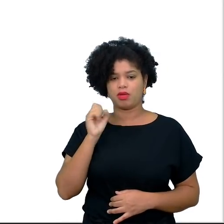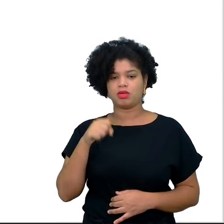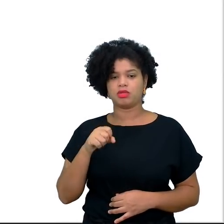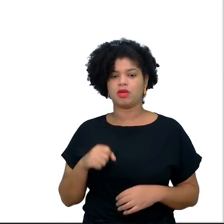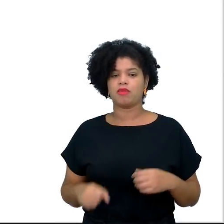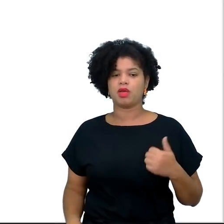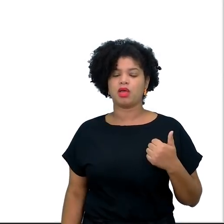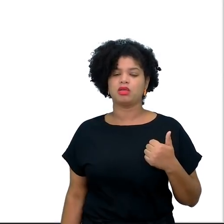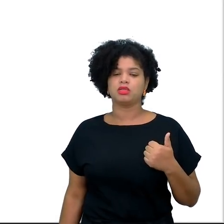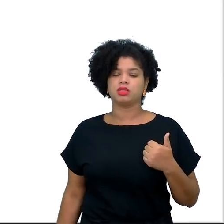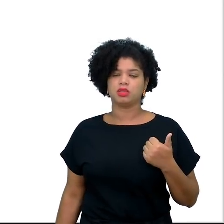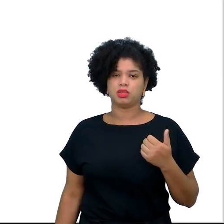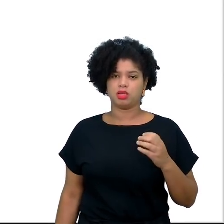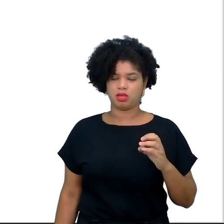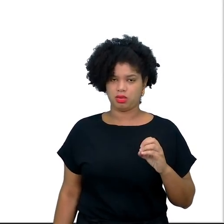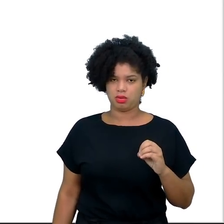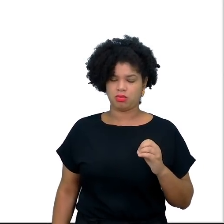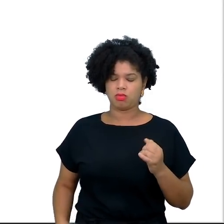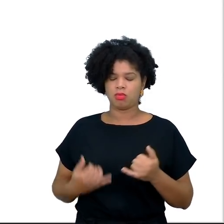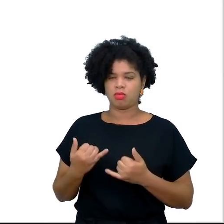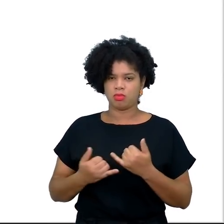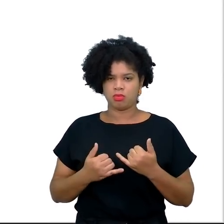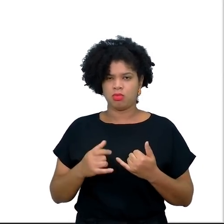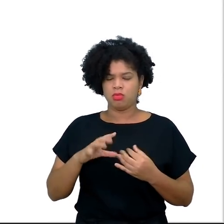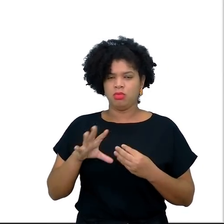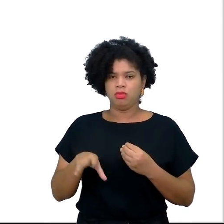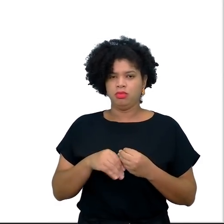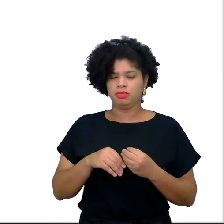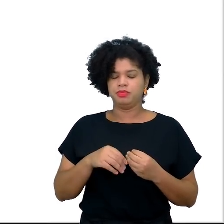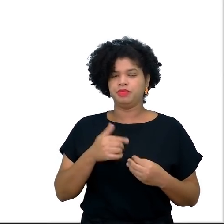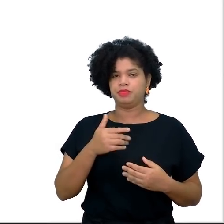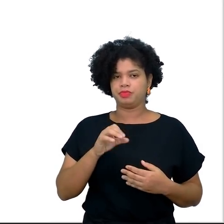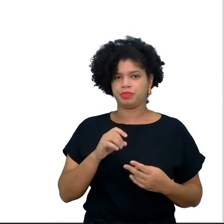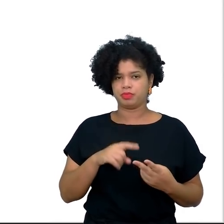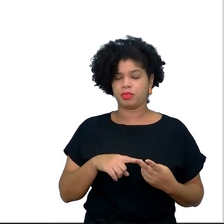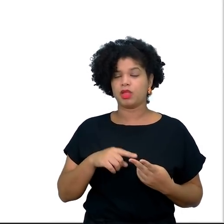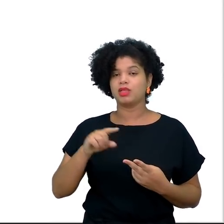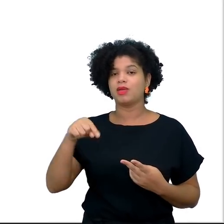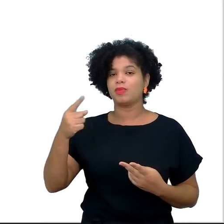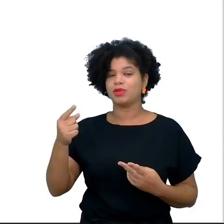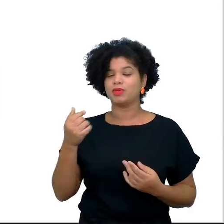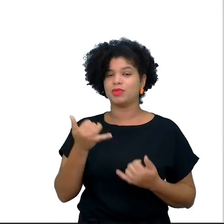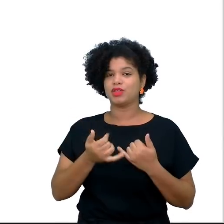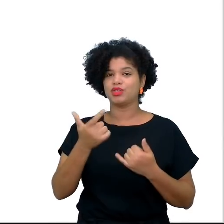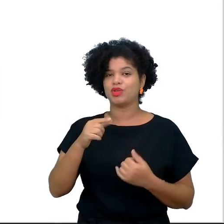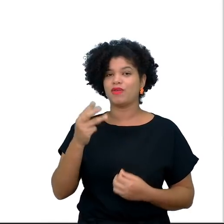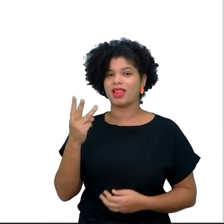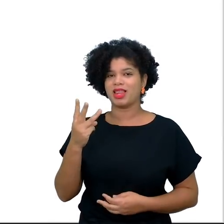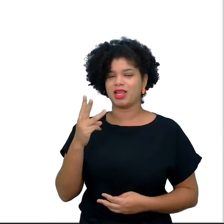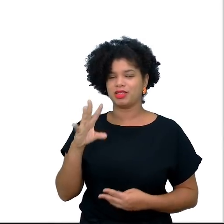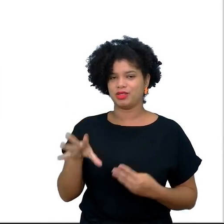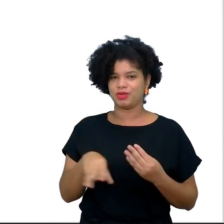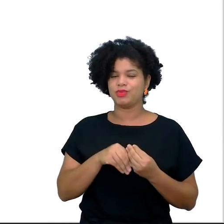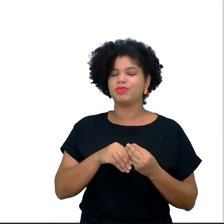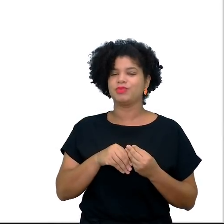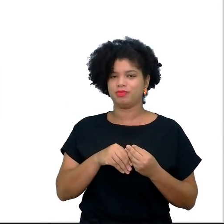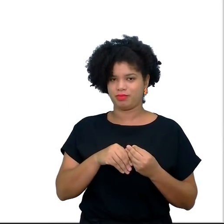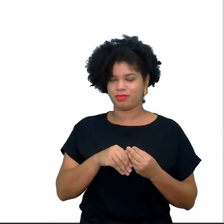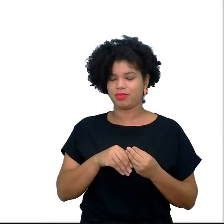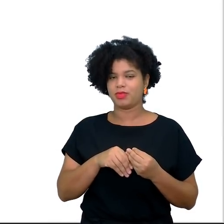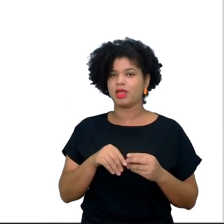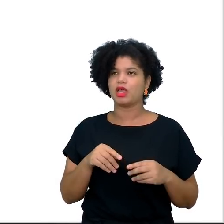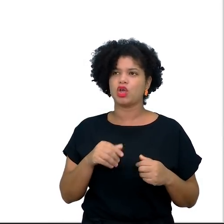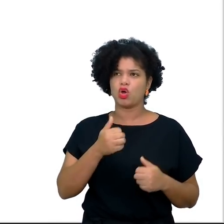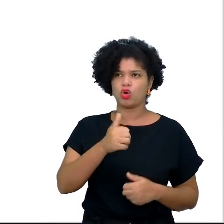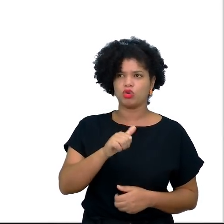primeira rodada de 10 figurinhas, e um ganho na segunda rodada de 3, né? E aí, com as